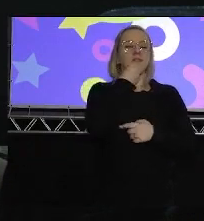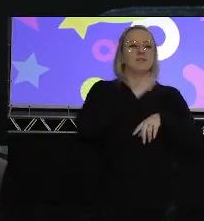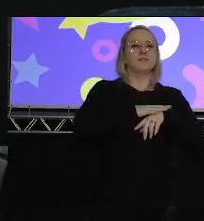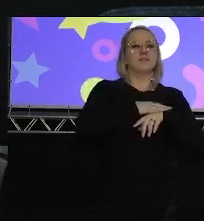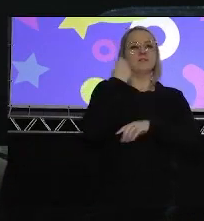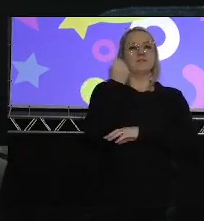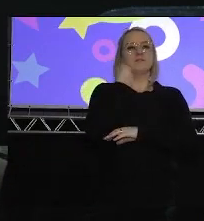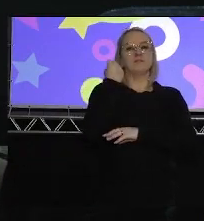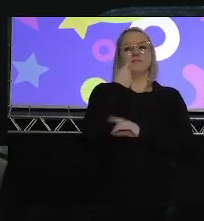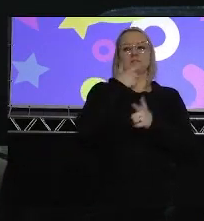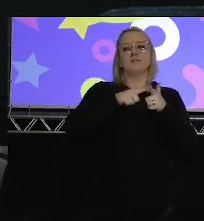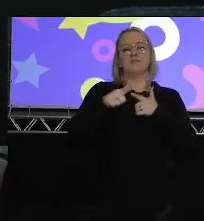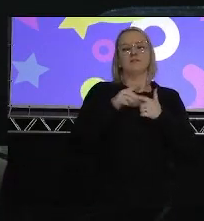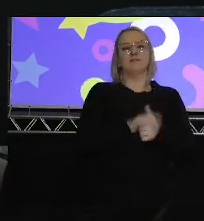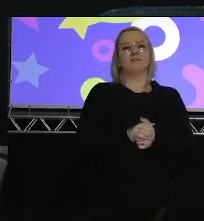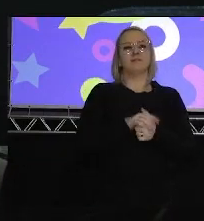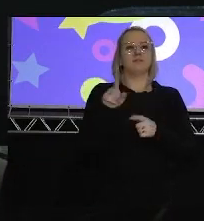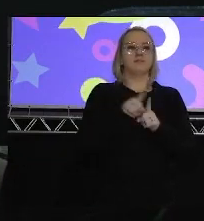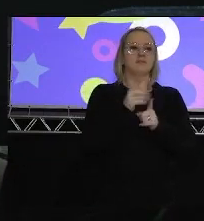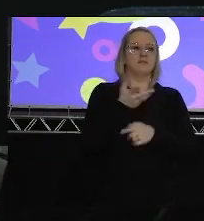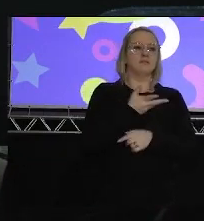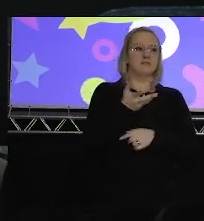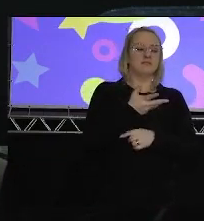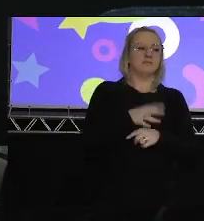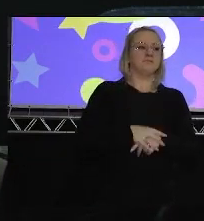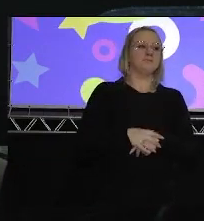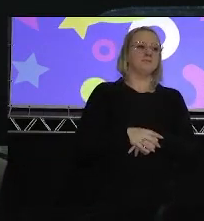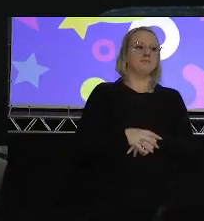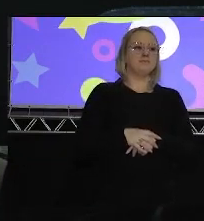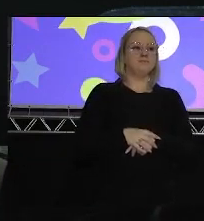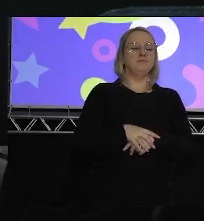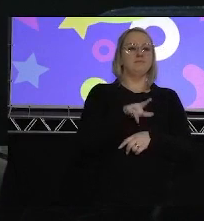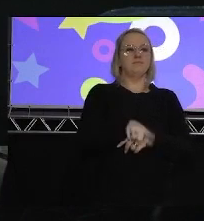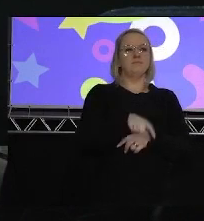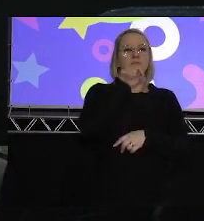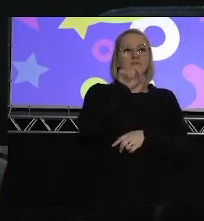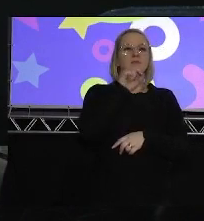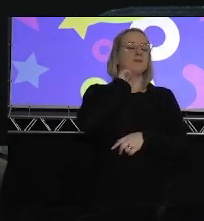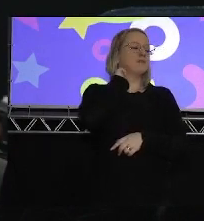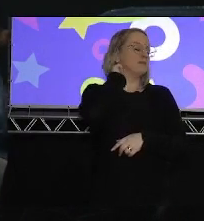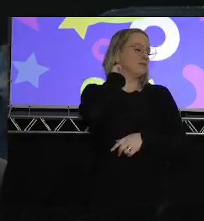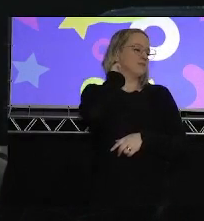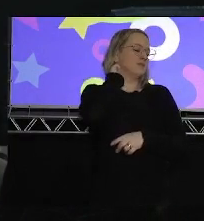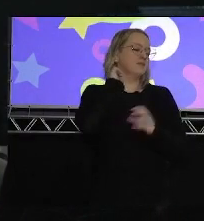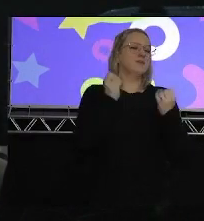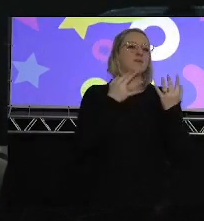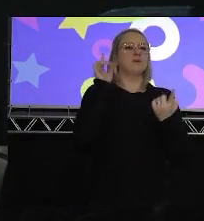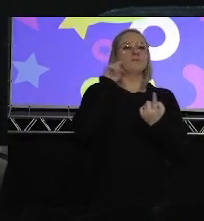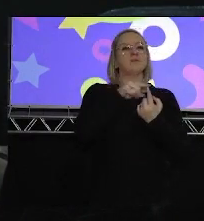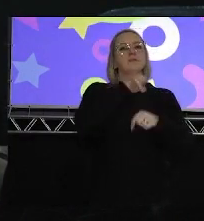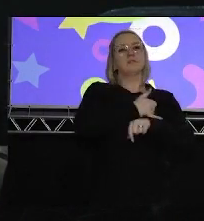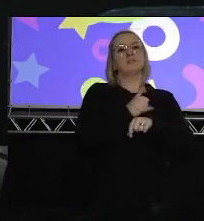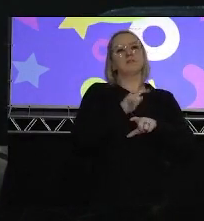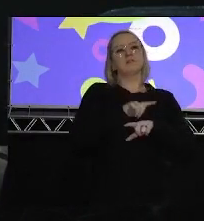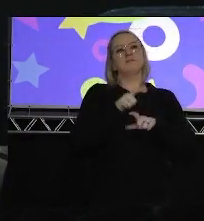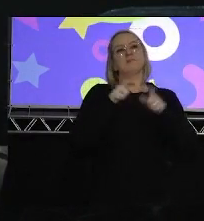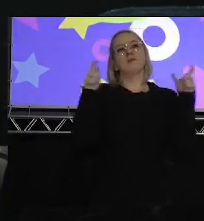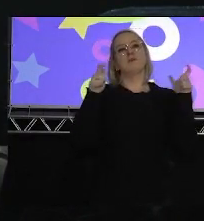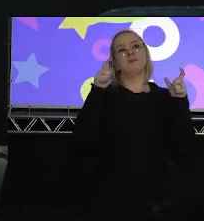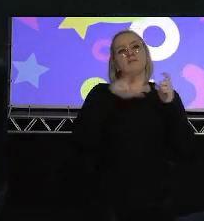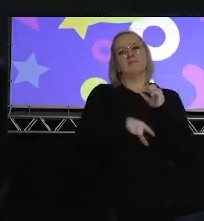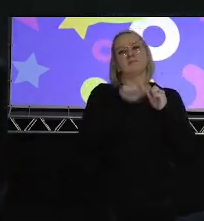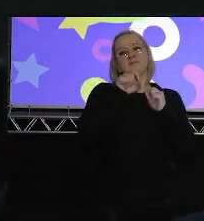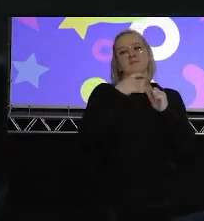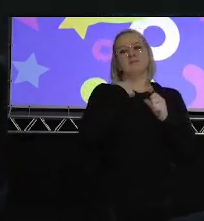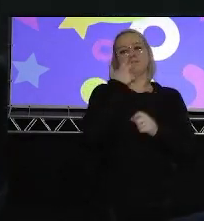crítico, contribuição, por demandante, né, por OKR. Qual é o objetivo estratégico que mais gera demanda para nós aqui? Aí